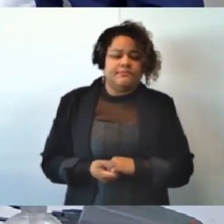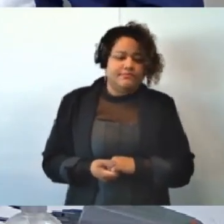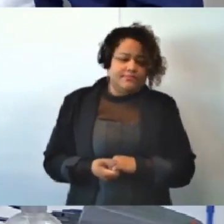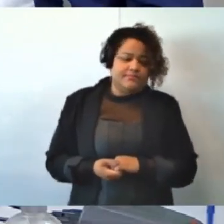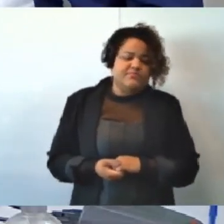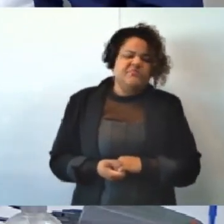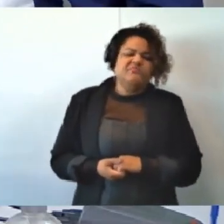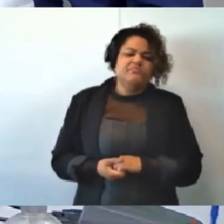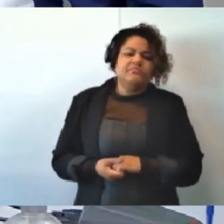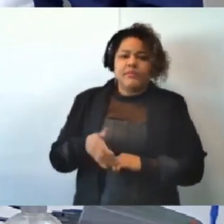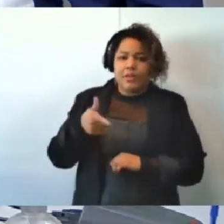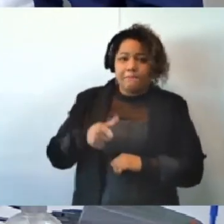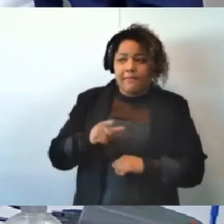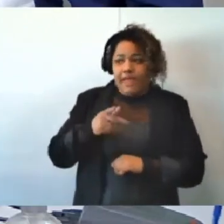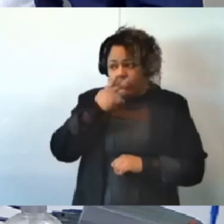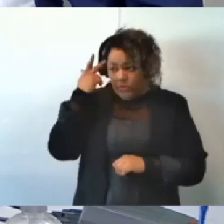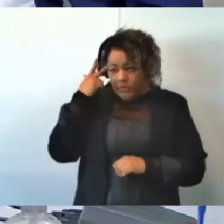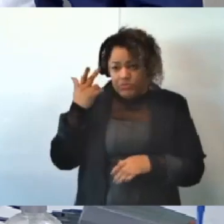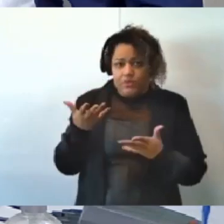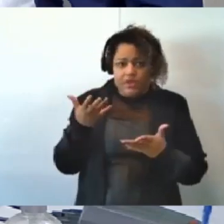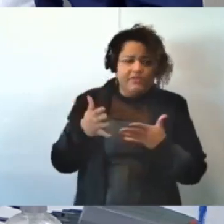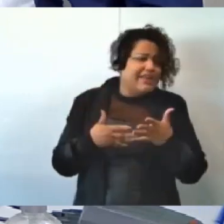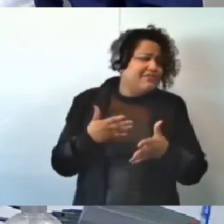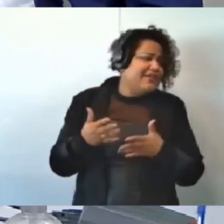Mais alguém quer falar? Quer?